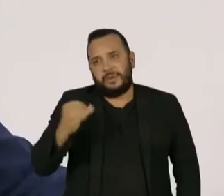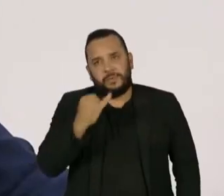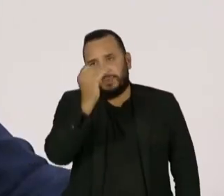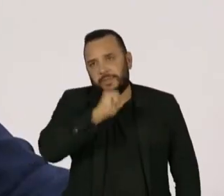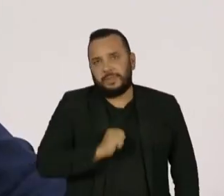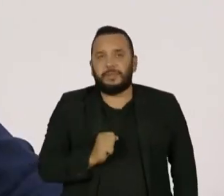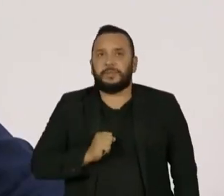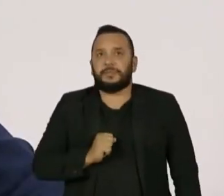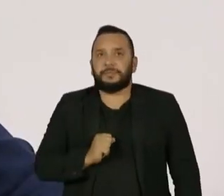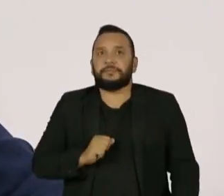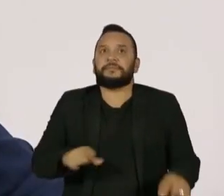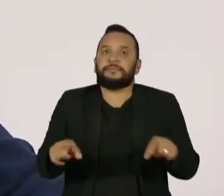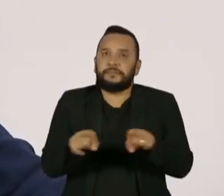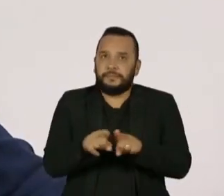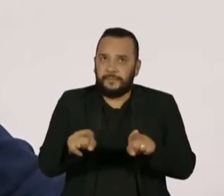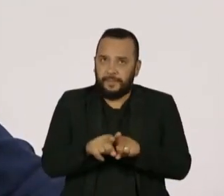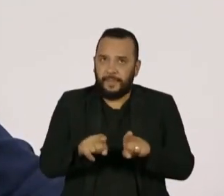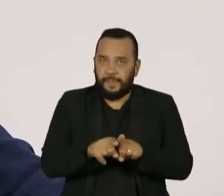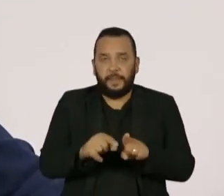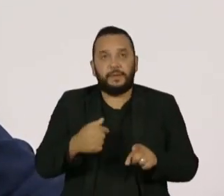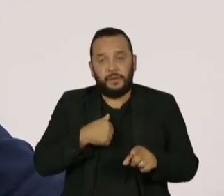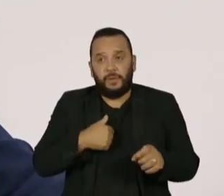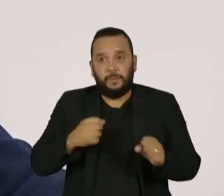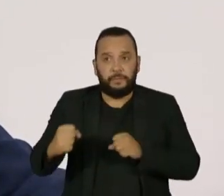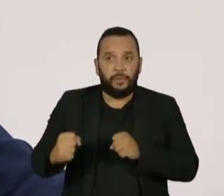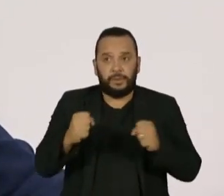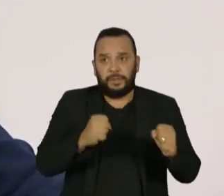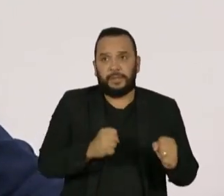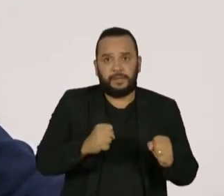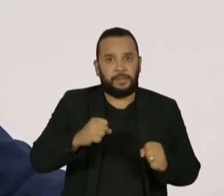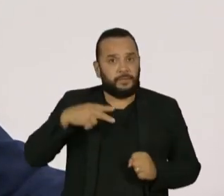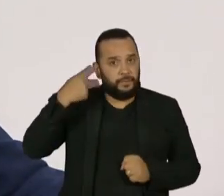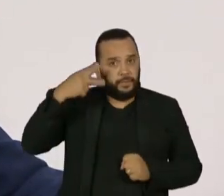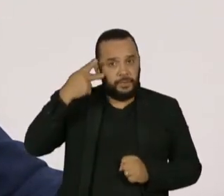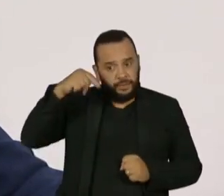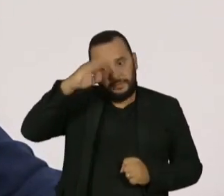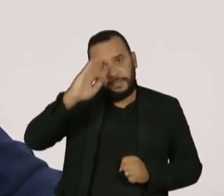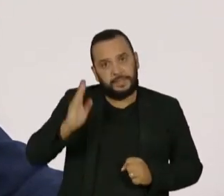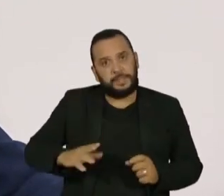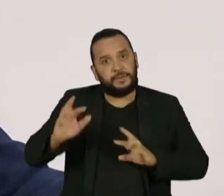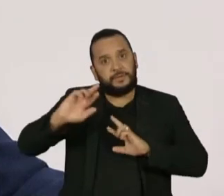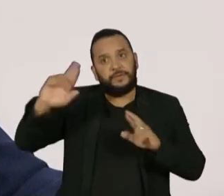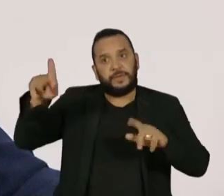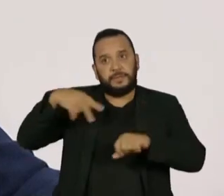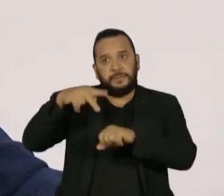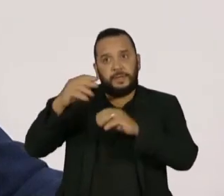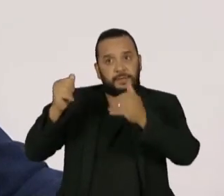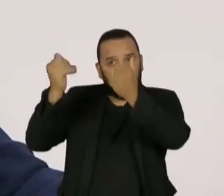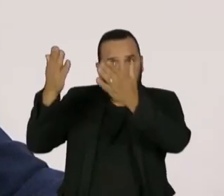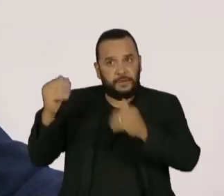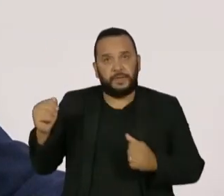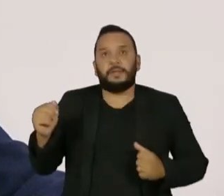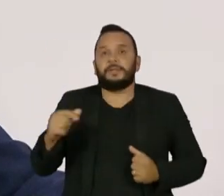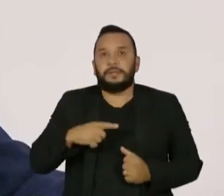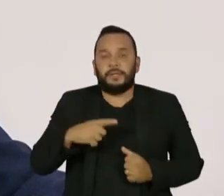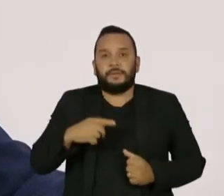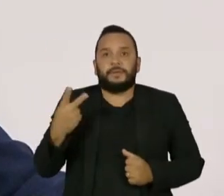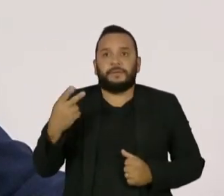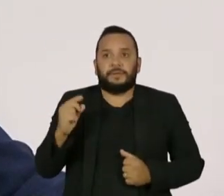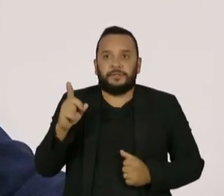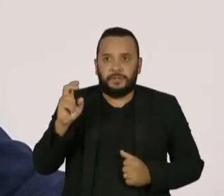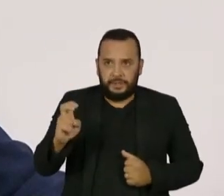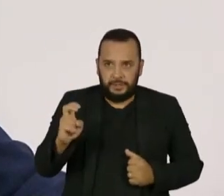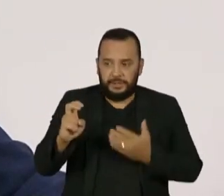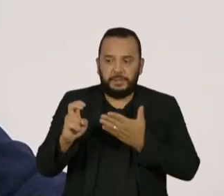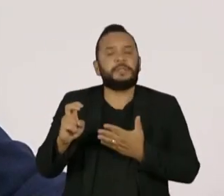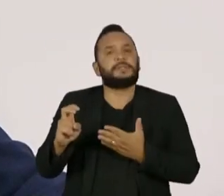discricionário de um parlamentar no Brasil é bem diferente de outros países do mundo. Houve um processo desde 2015 que se acelerou ao longo dos anos, de que